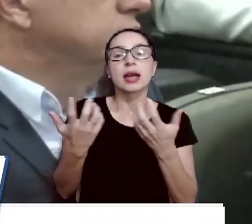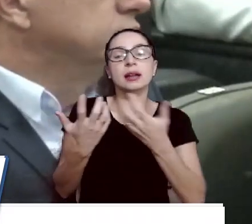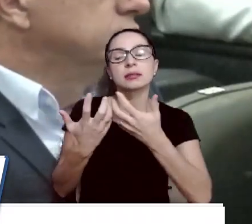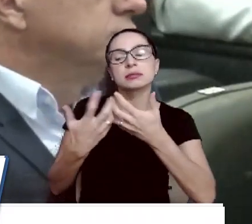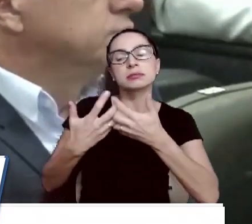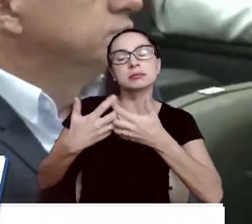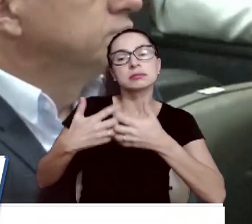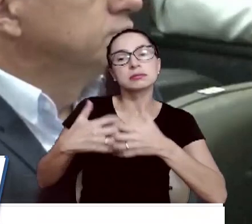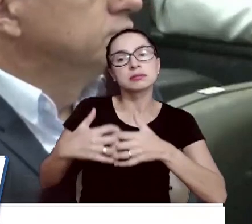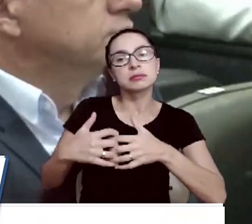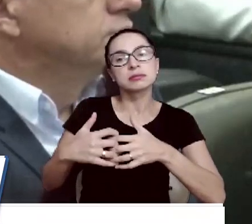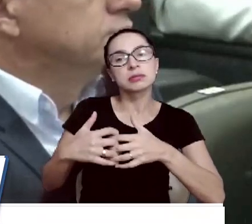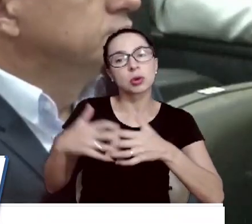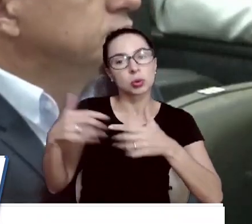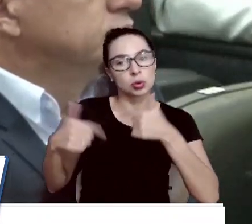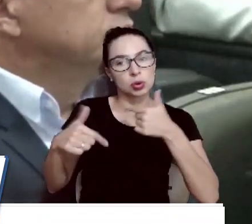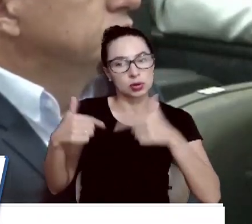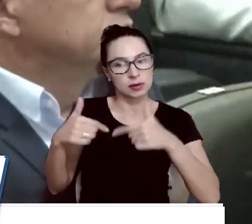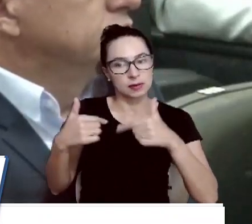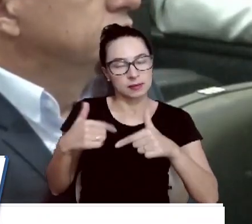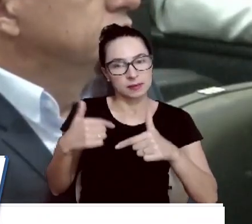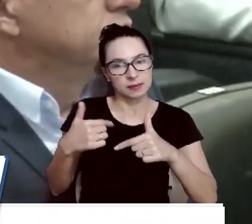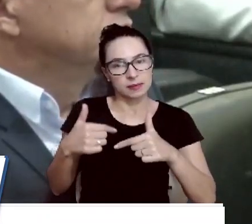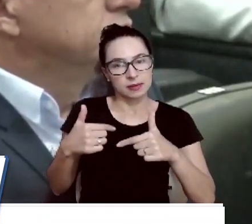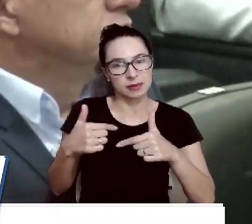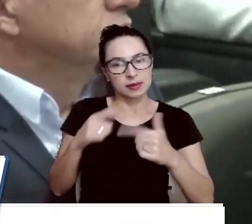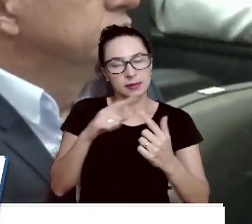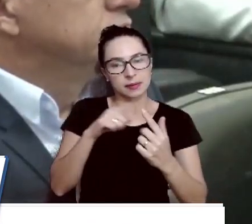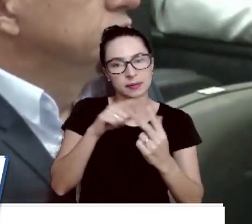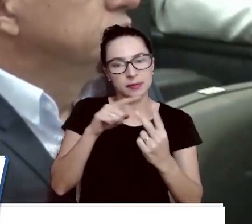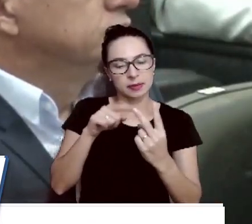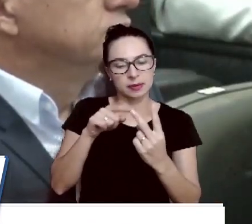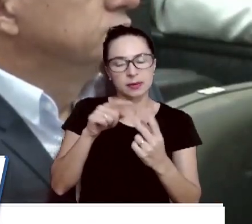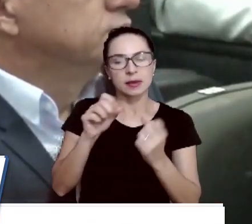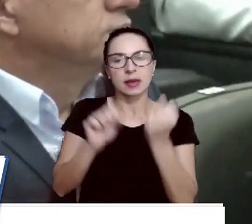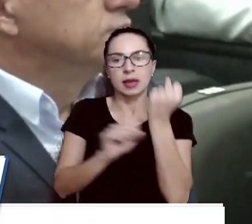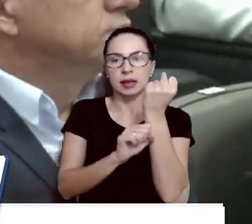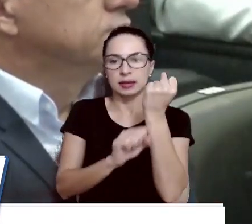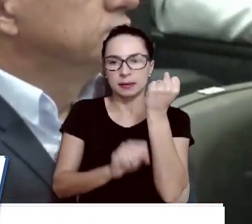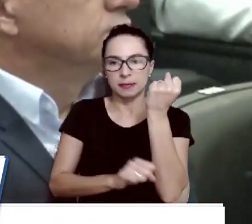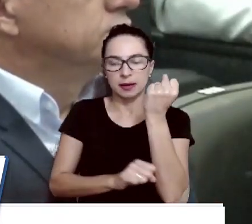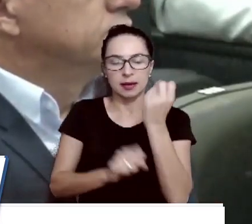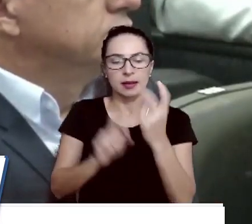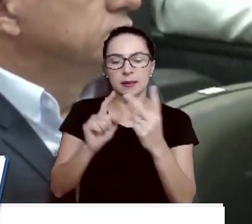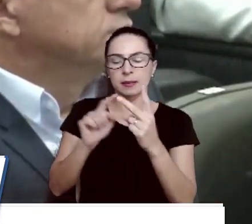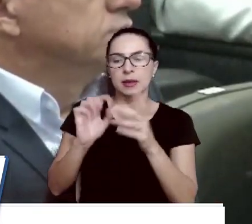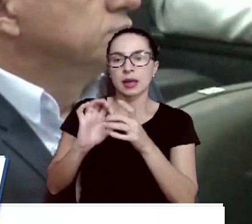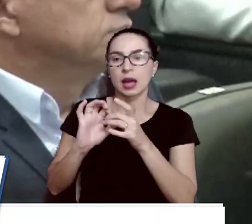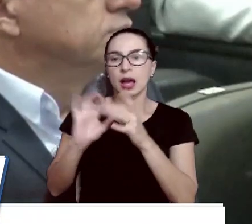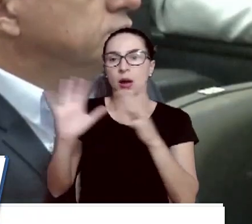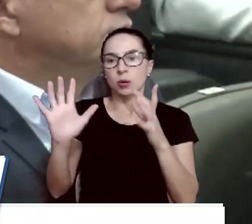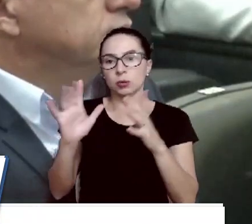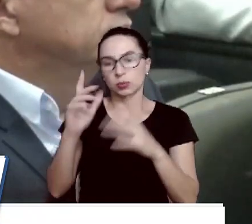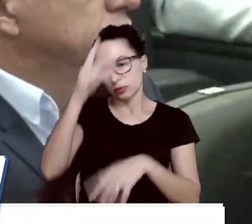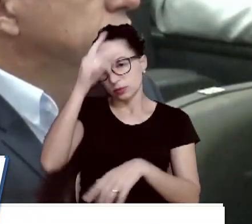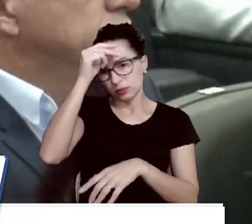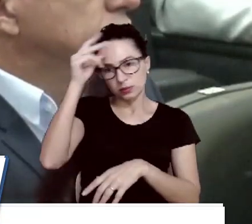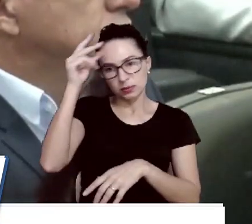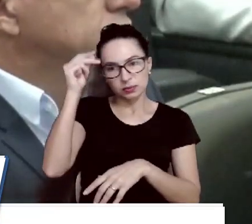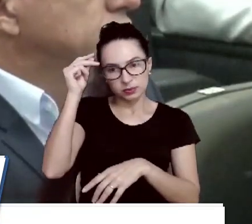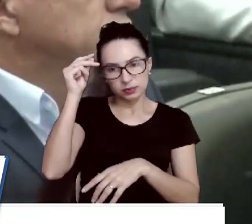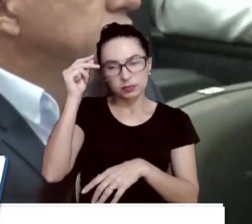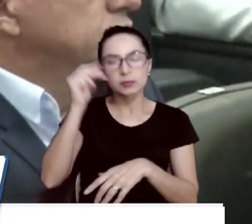do serviço prestado pela Sabesp e autorização feita pela prefeitura. Já